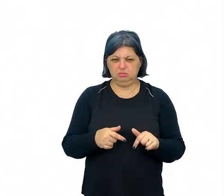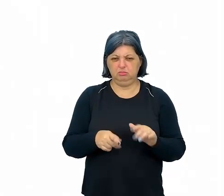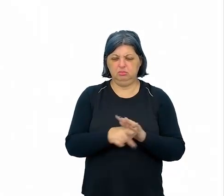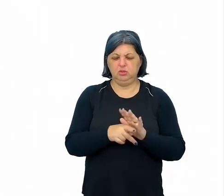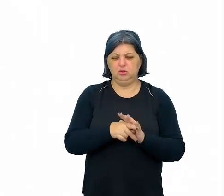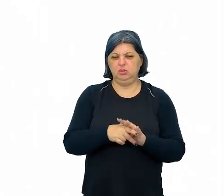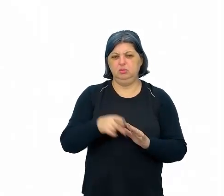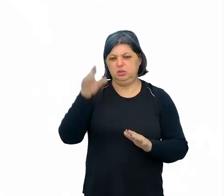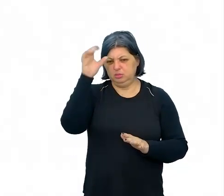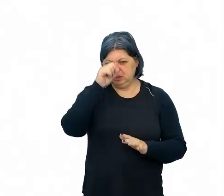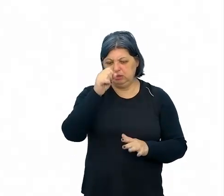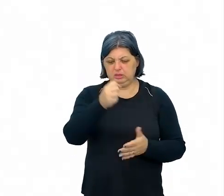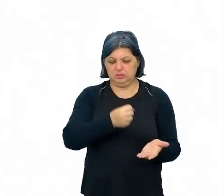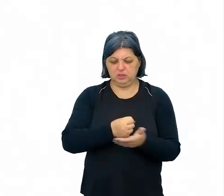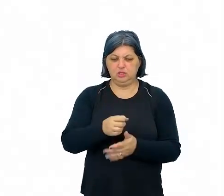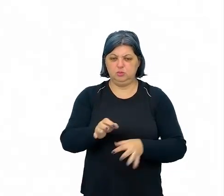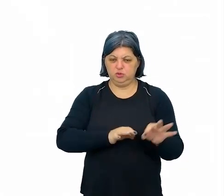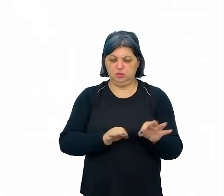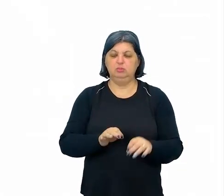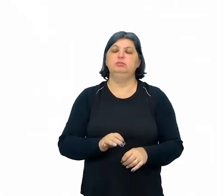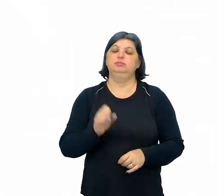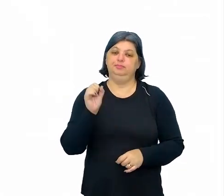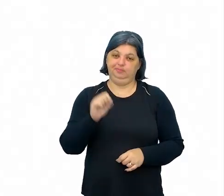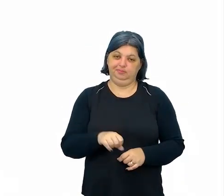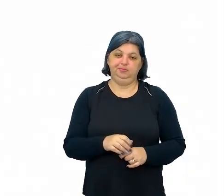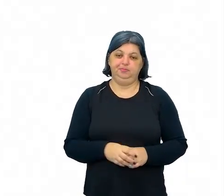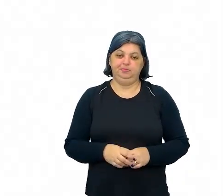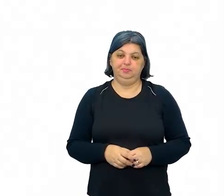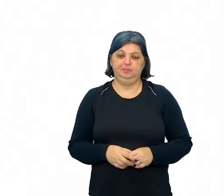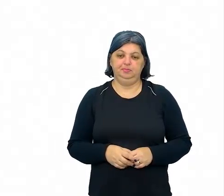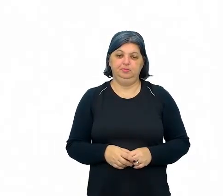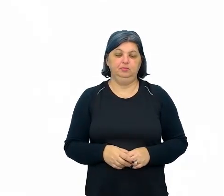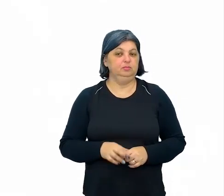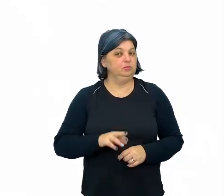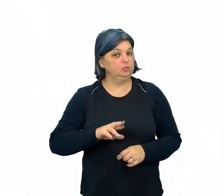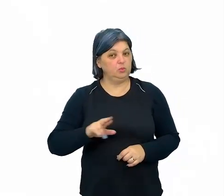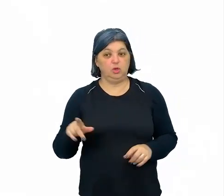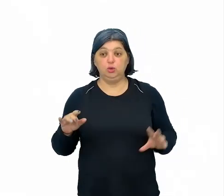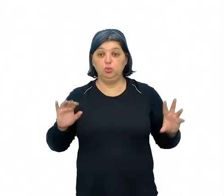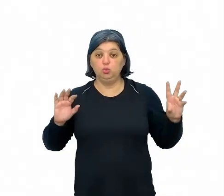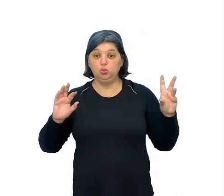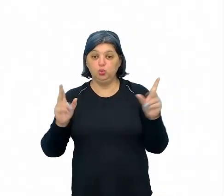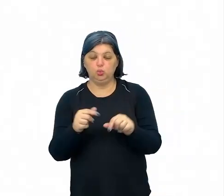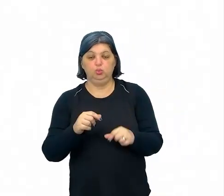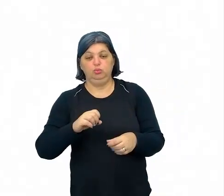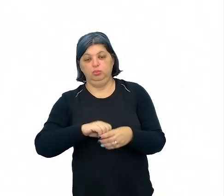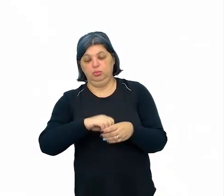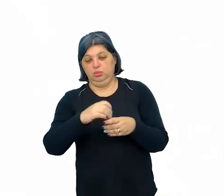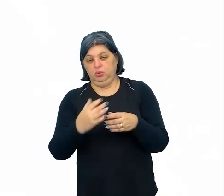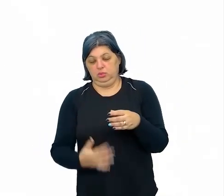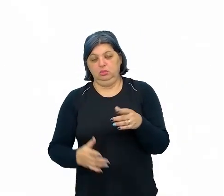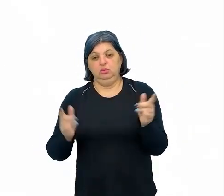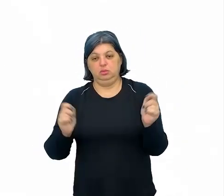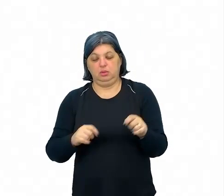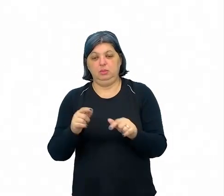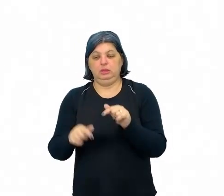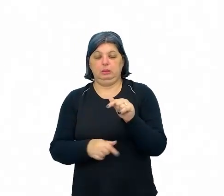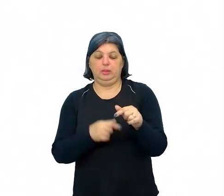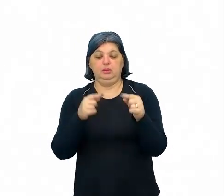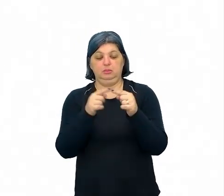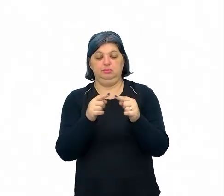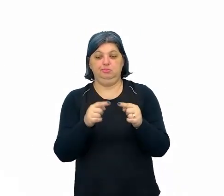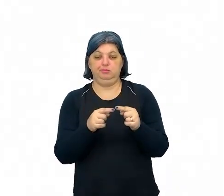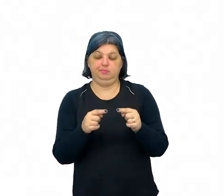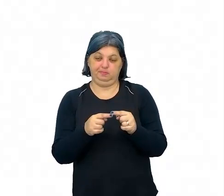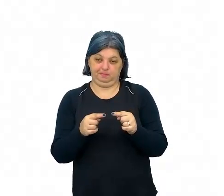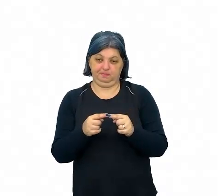em projetos? Também posso. Aquilo que eu falei, não é todos os conteúdos que eu posso trabalhar